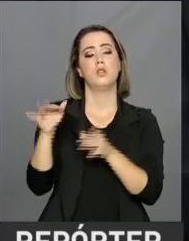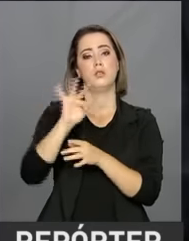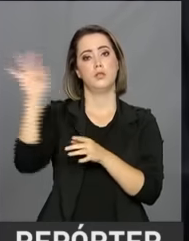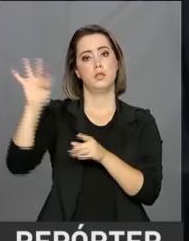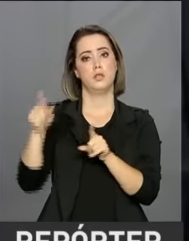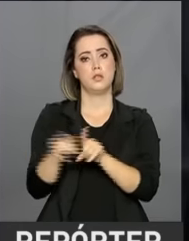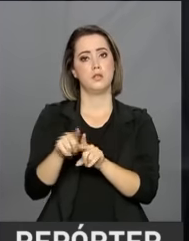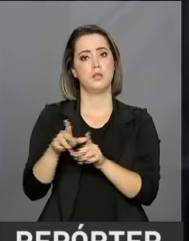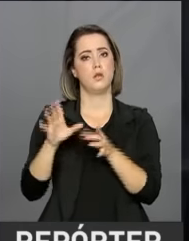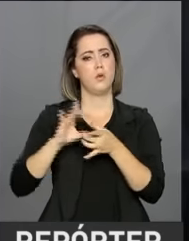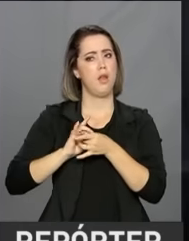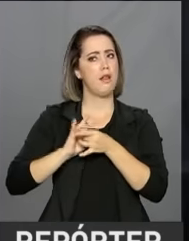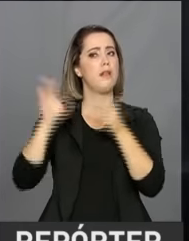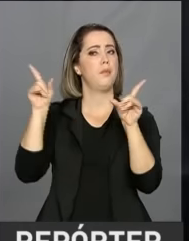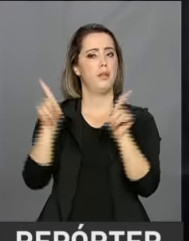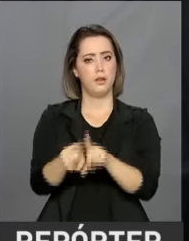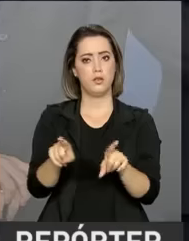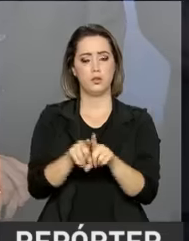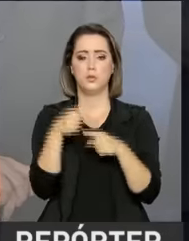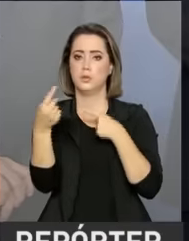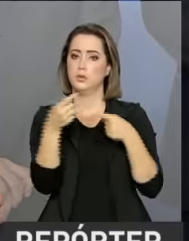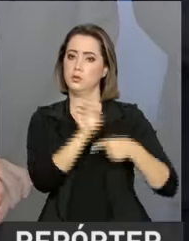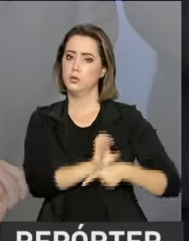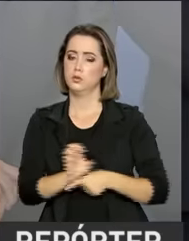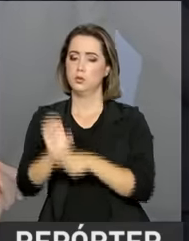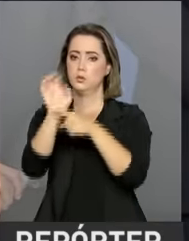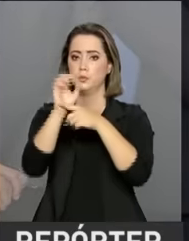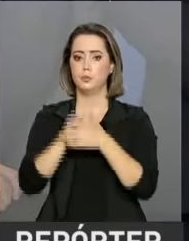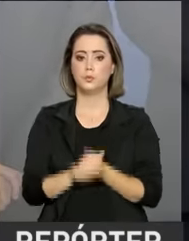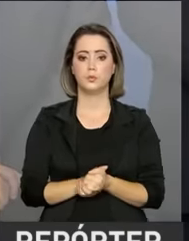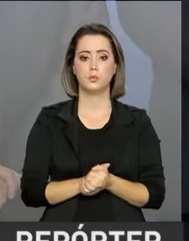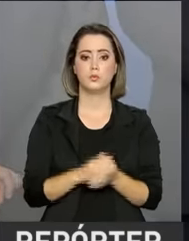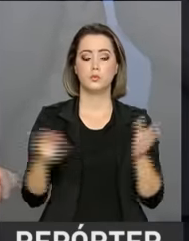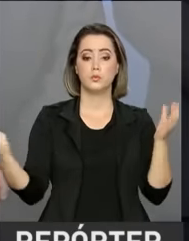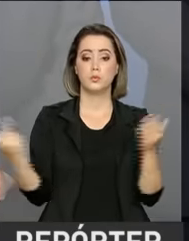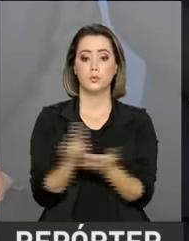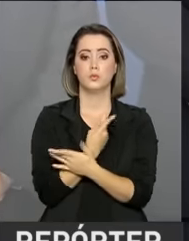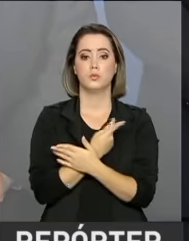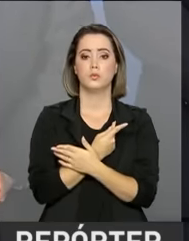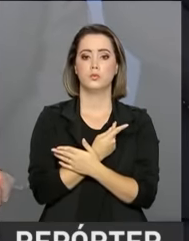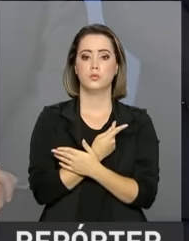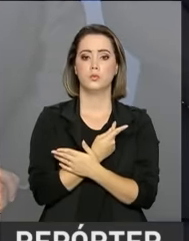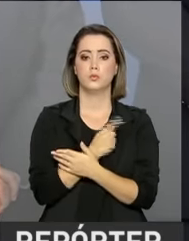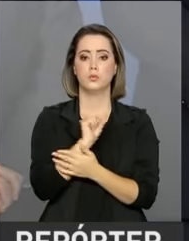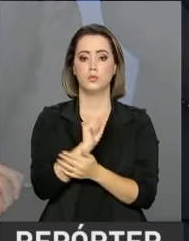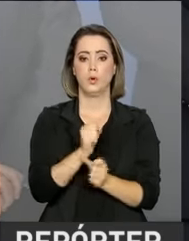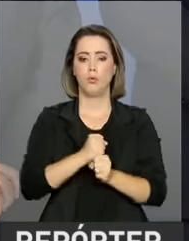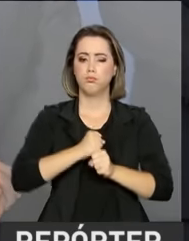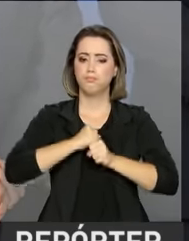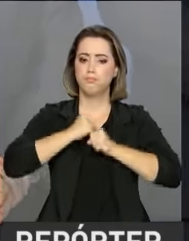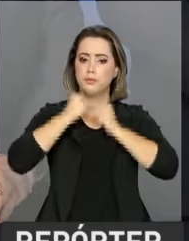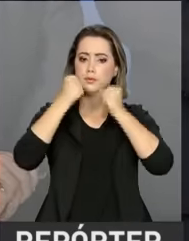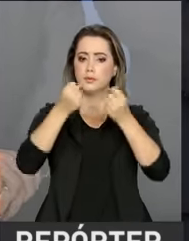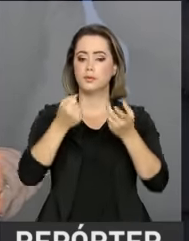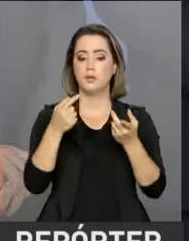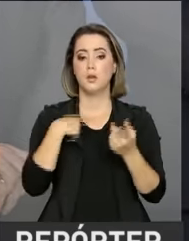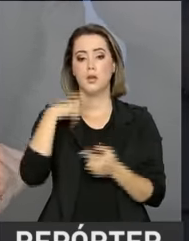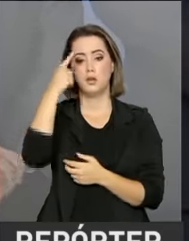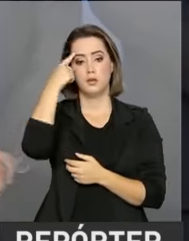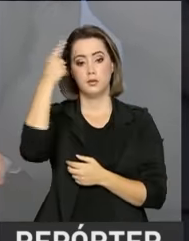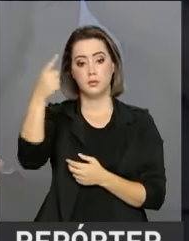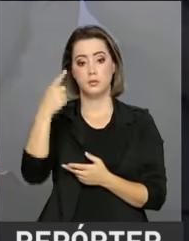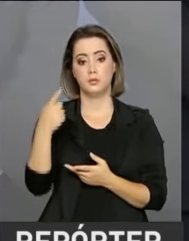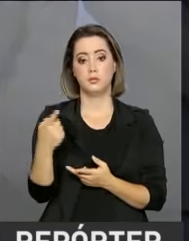autonomia dos entes Federados surgiu com grande com grande força a